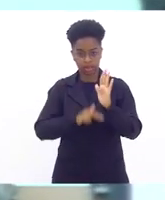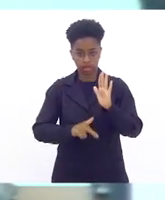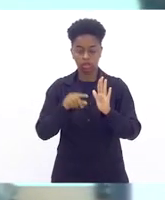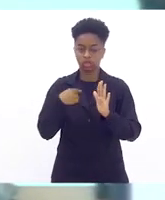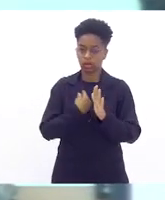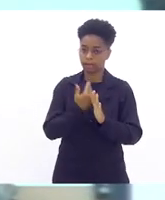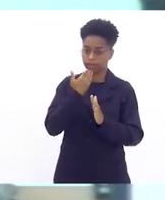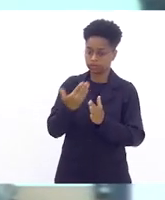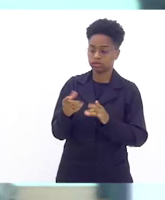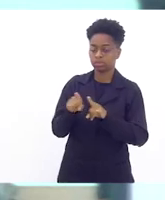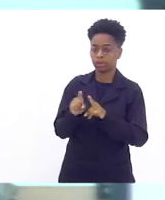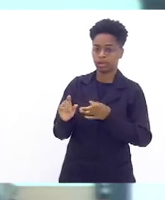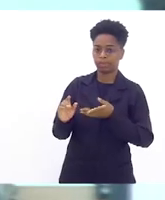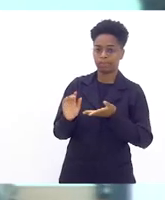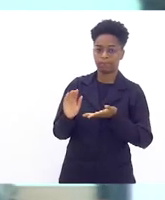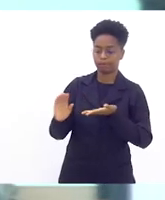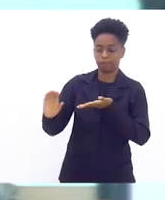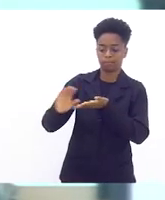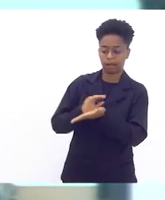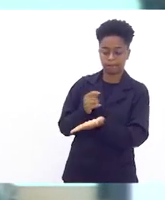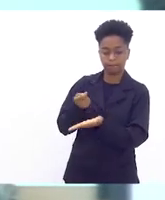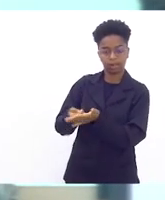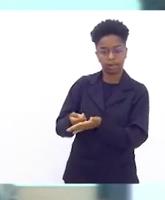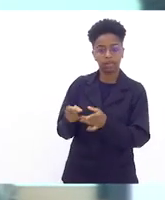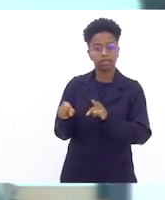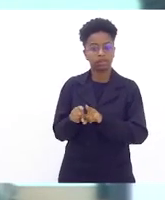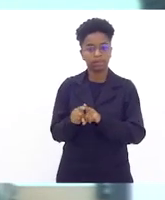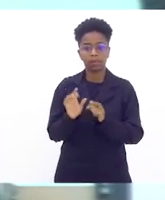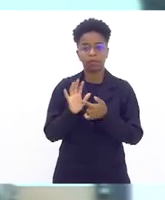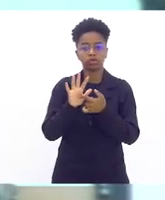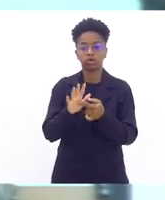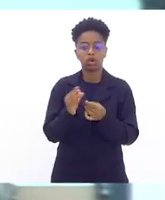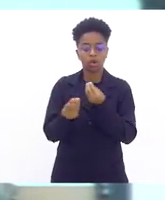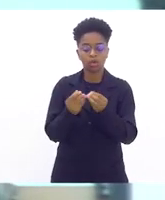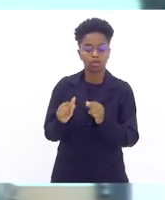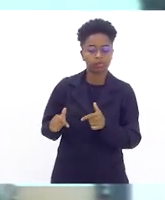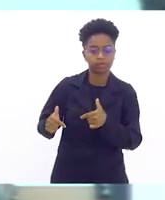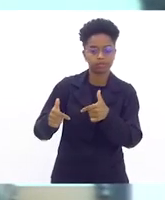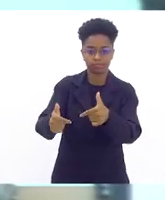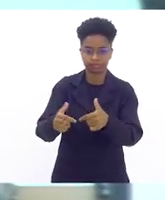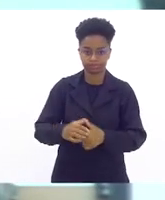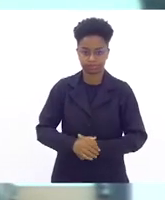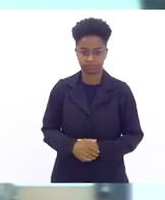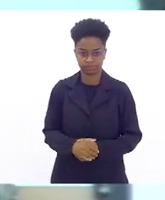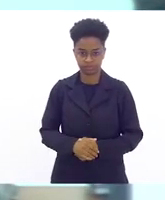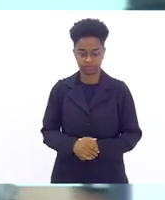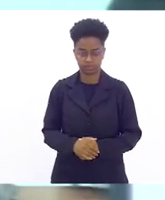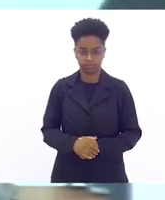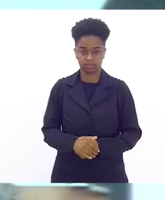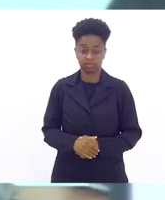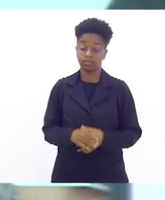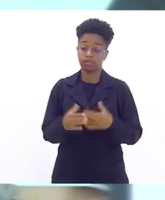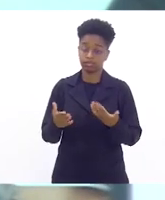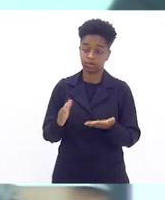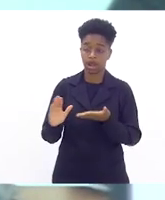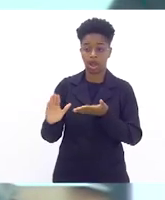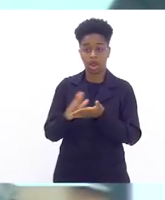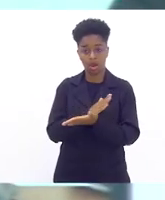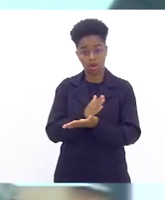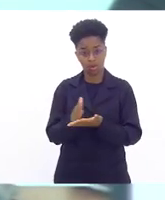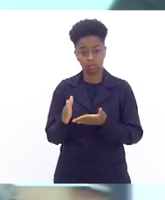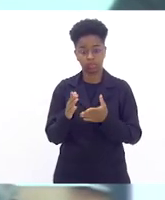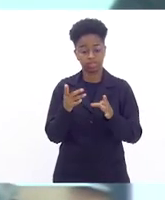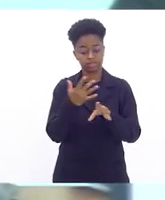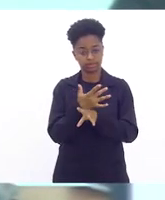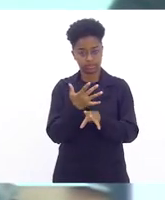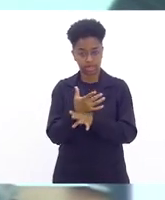cobrança para apresentar pra gente as intervenções que eles realizam em alguns casos os